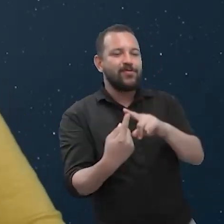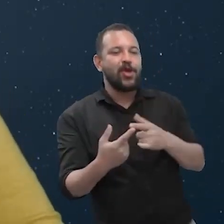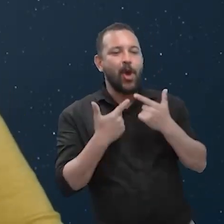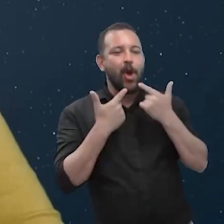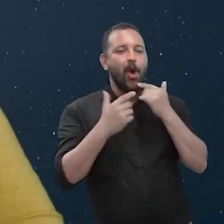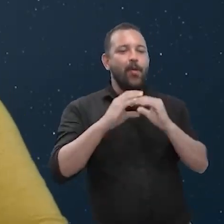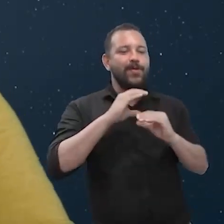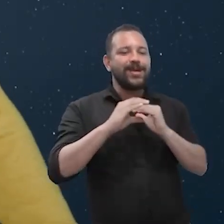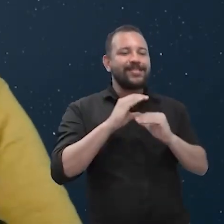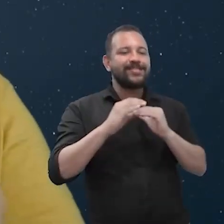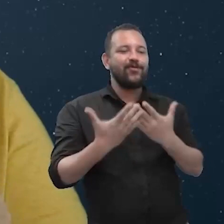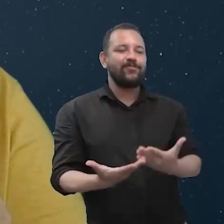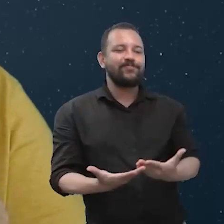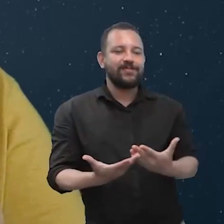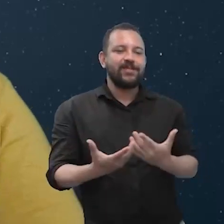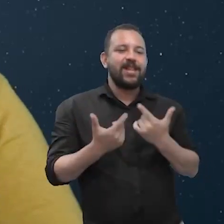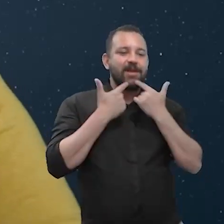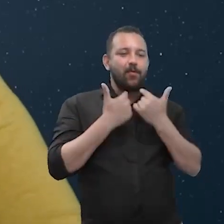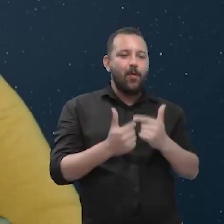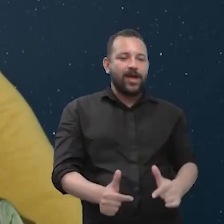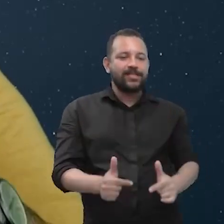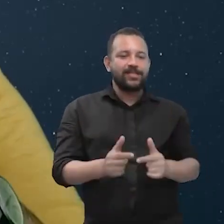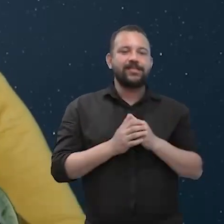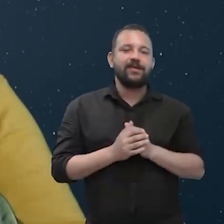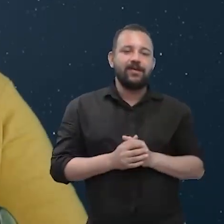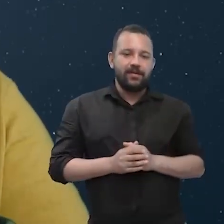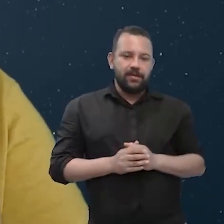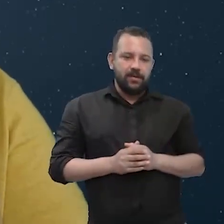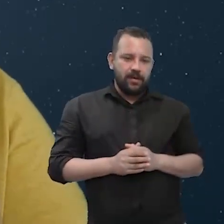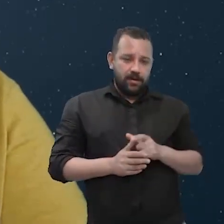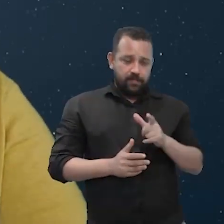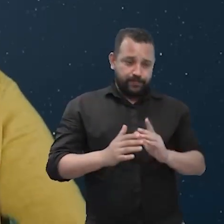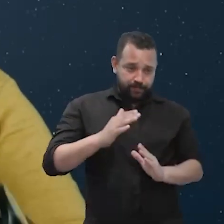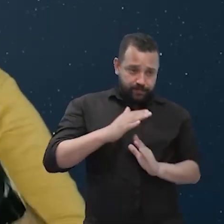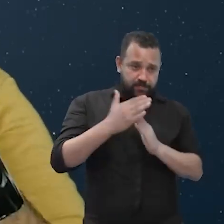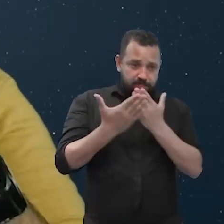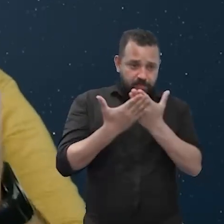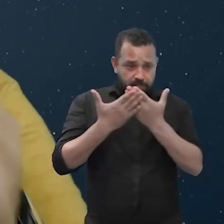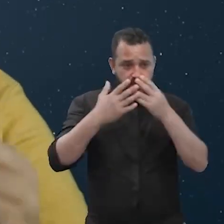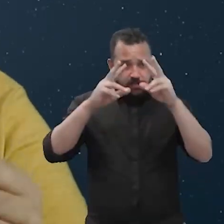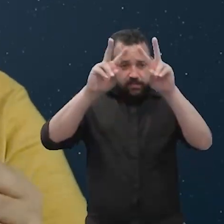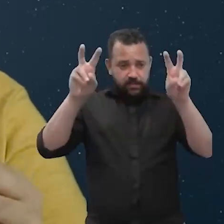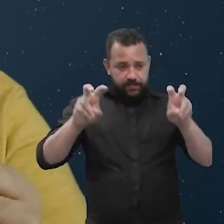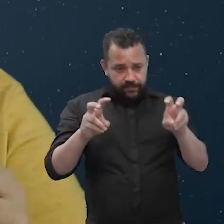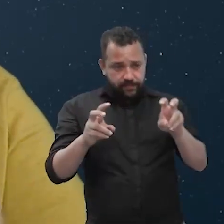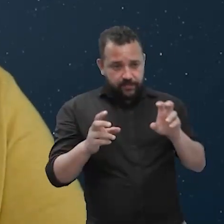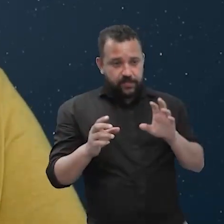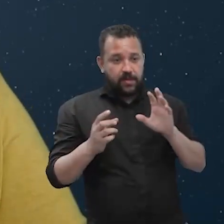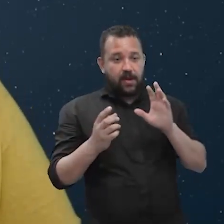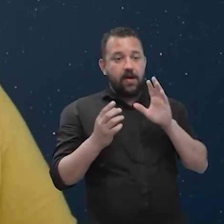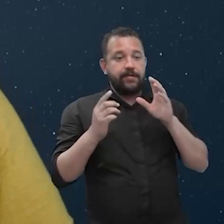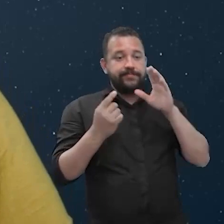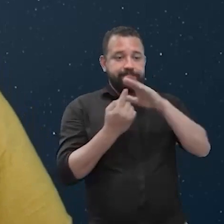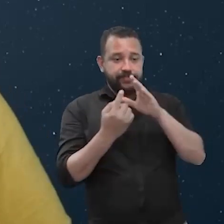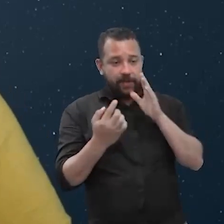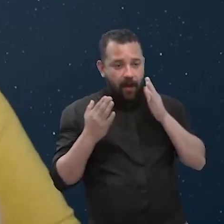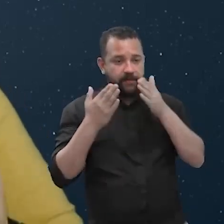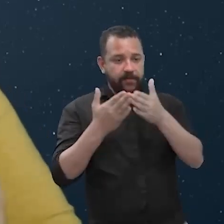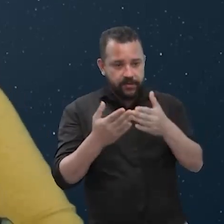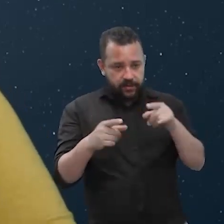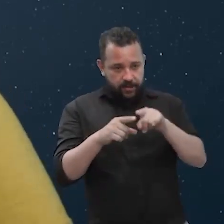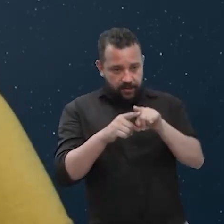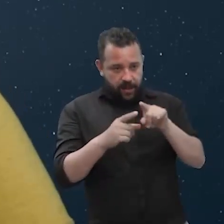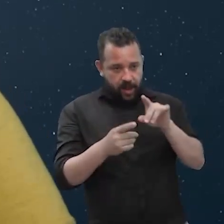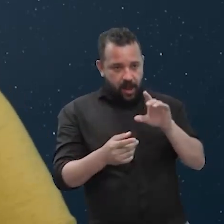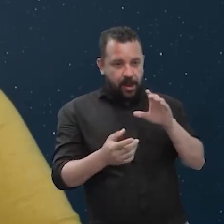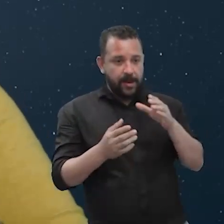do texto, das funções da linguagem. Na última aula falamos da função referencial e da função conativa